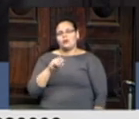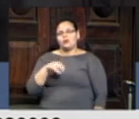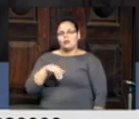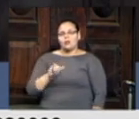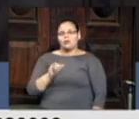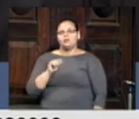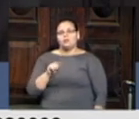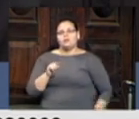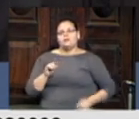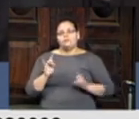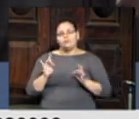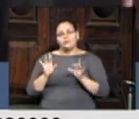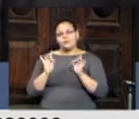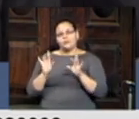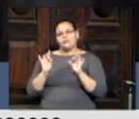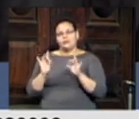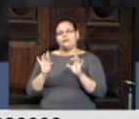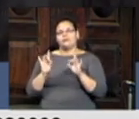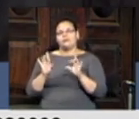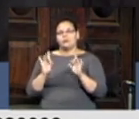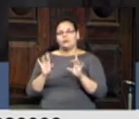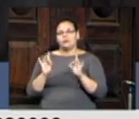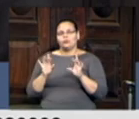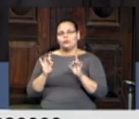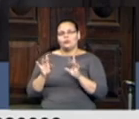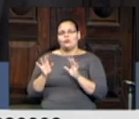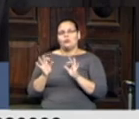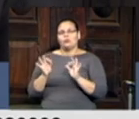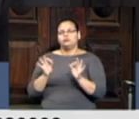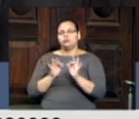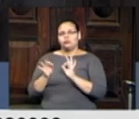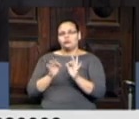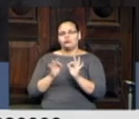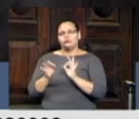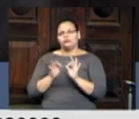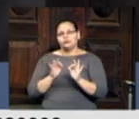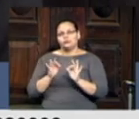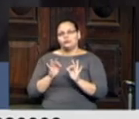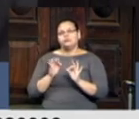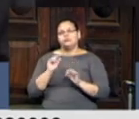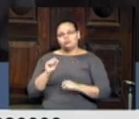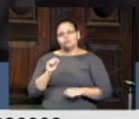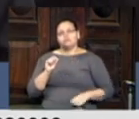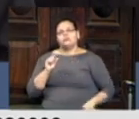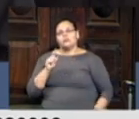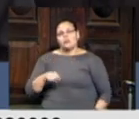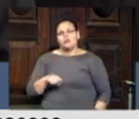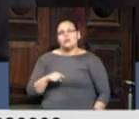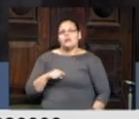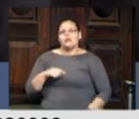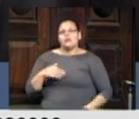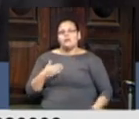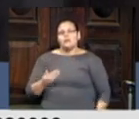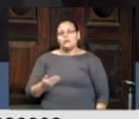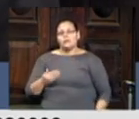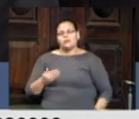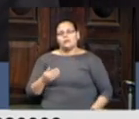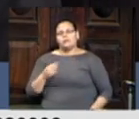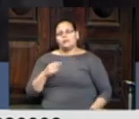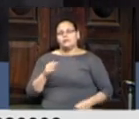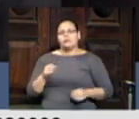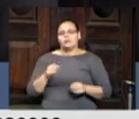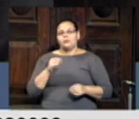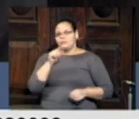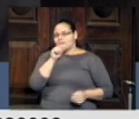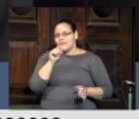especializando em projetos que visem a reintrodução de